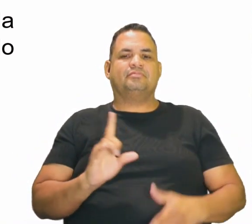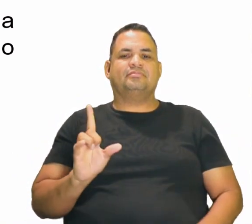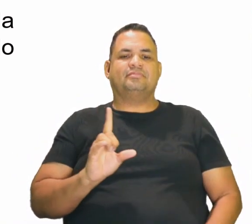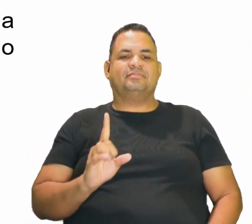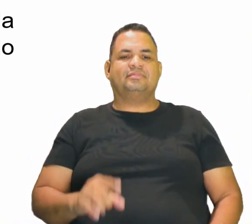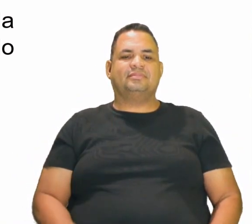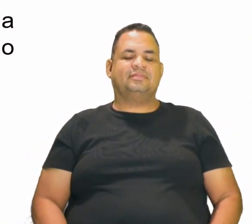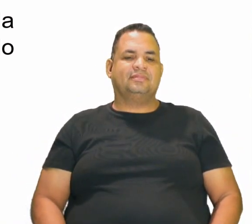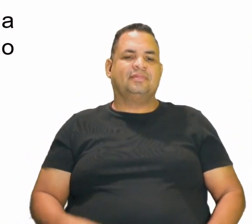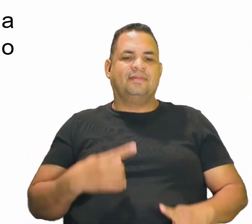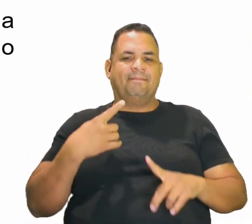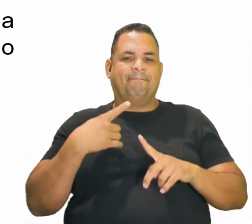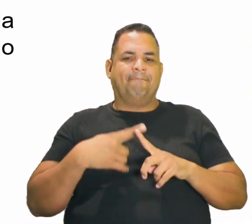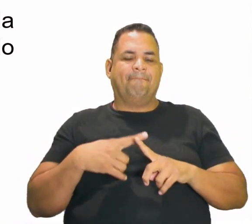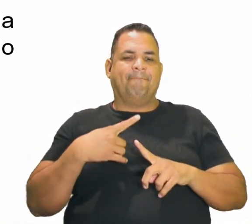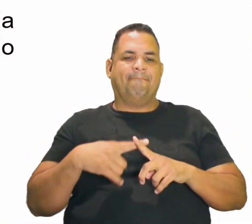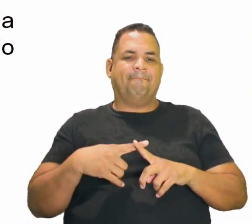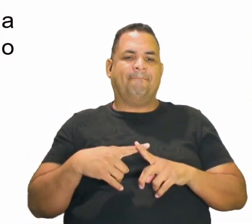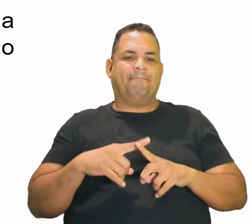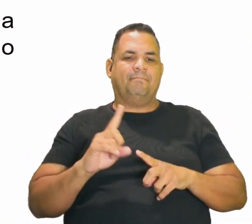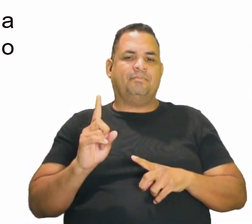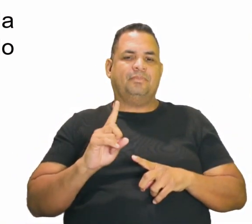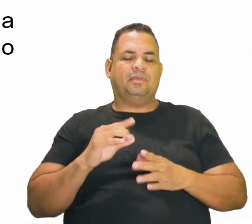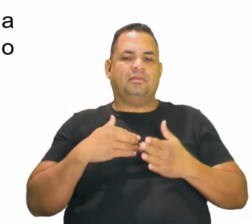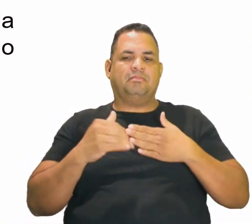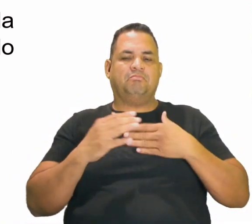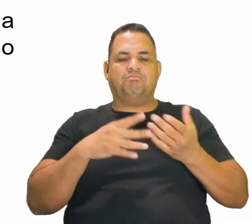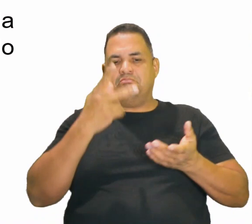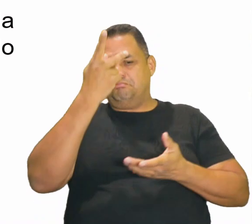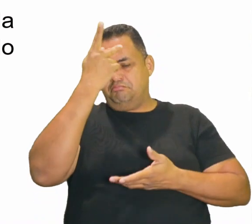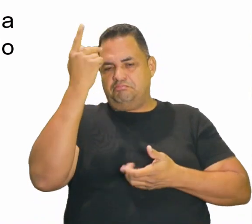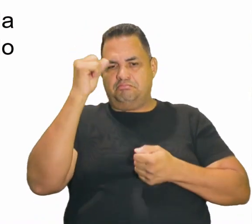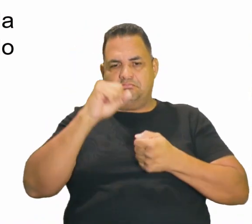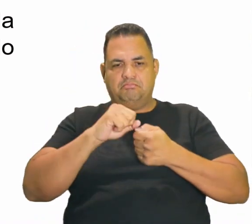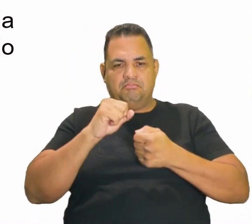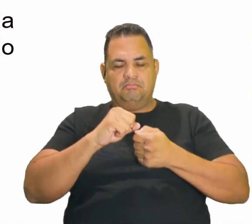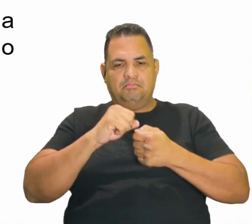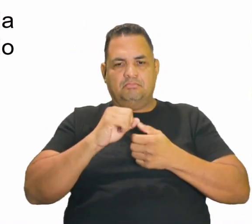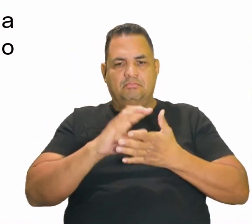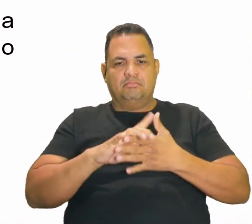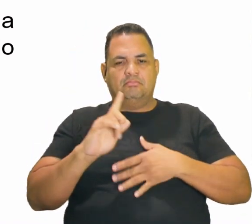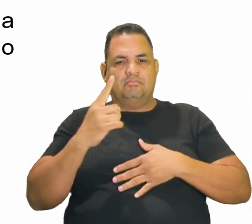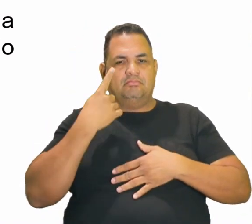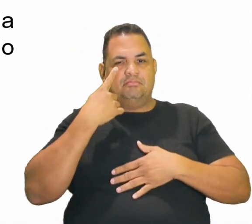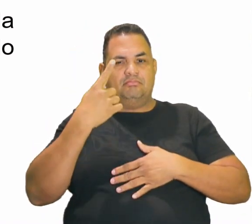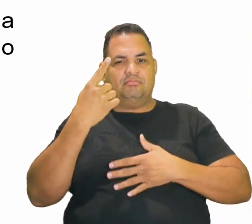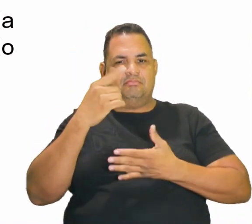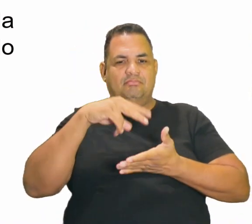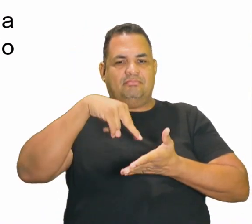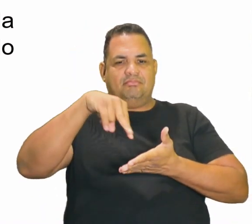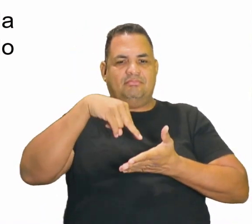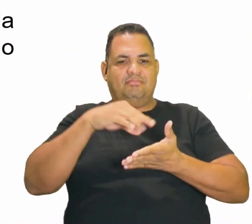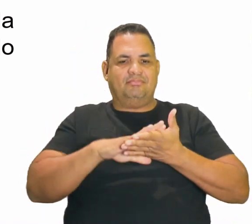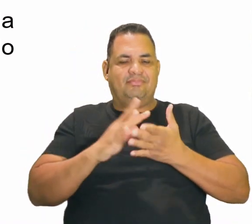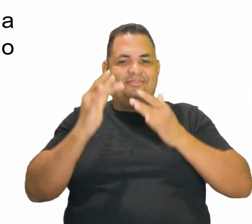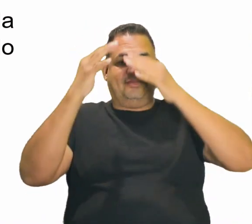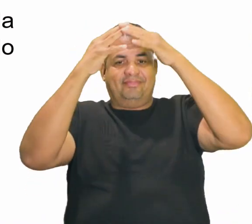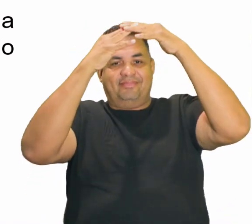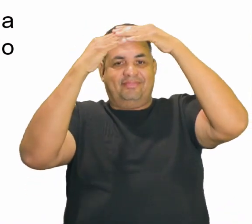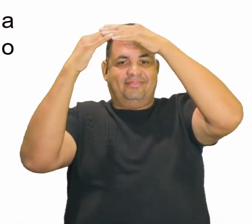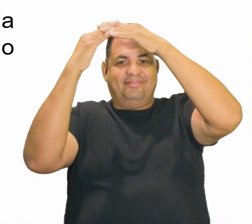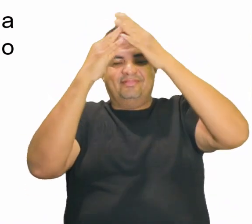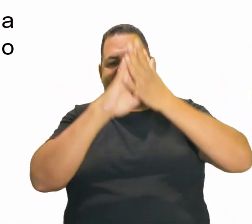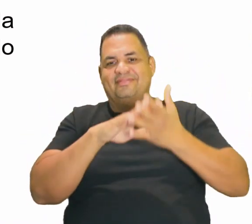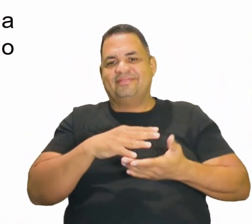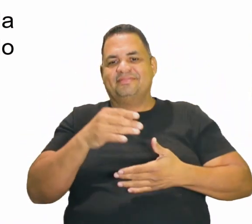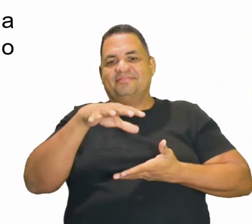é uma dança popular porque não é qualquer pessoa que faz essa dança nós não vamos ver essa dança como ballet numa